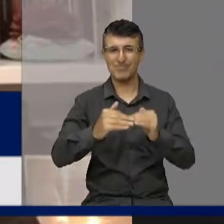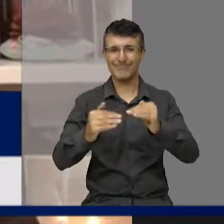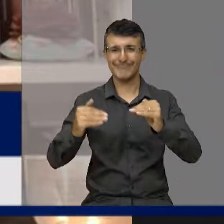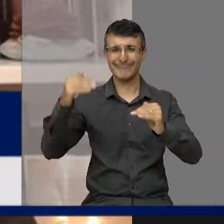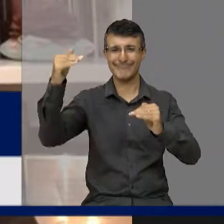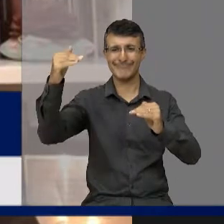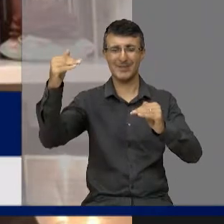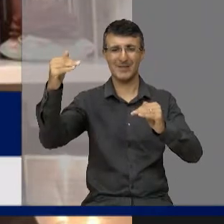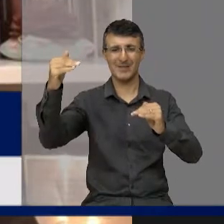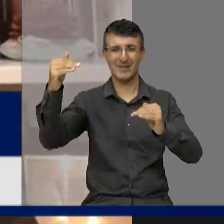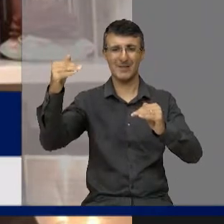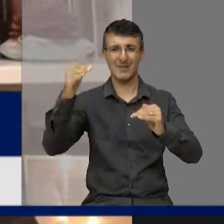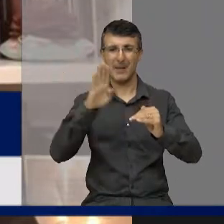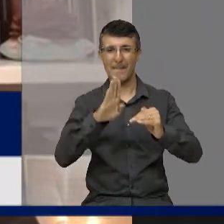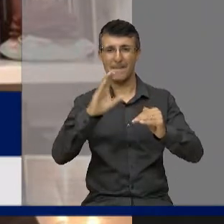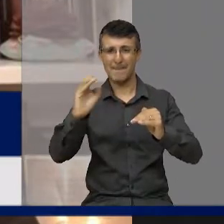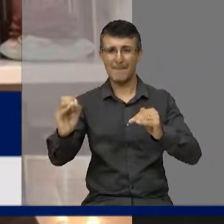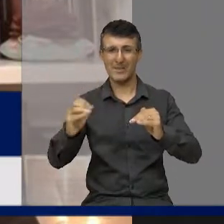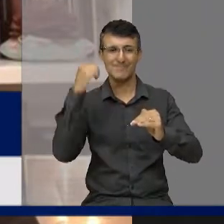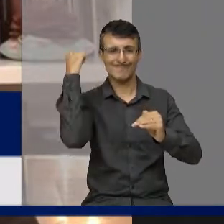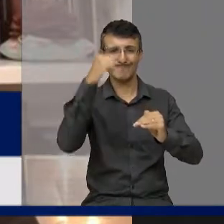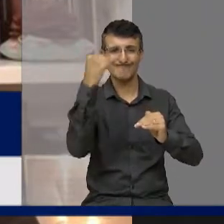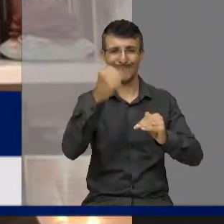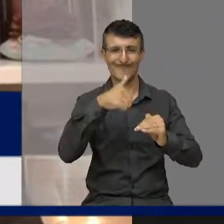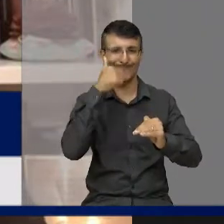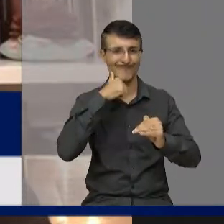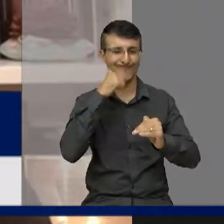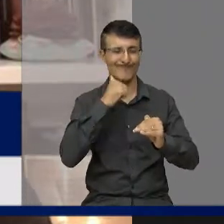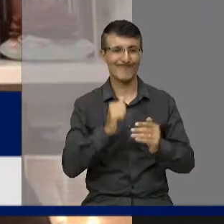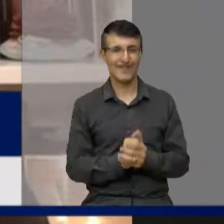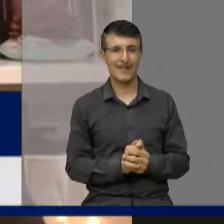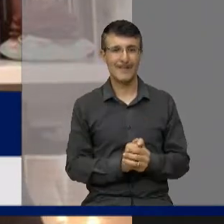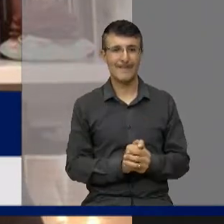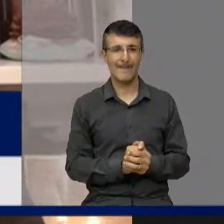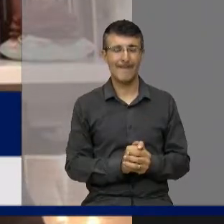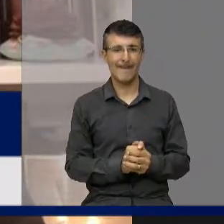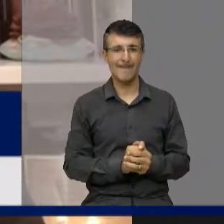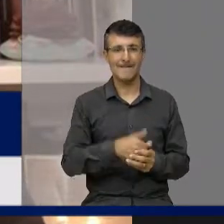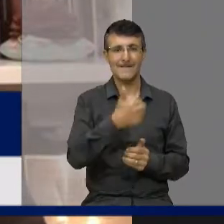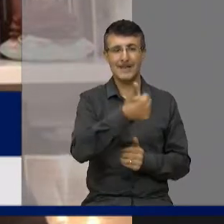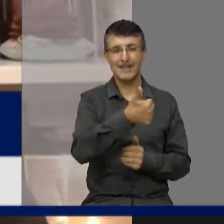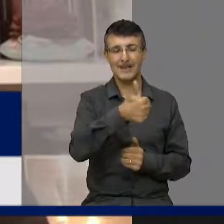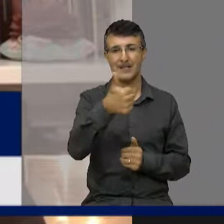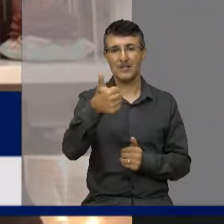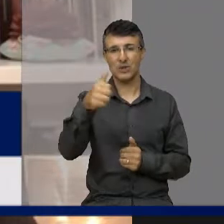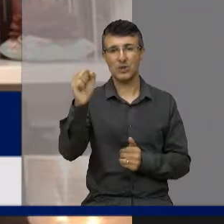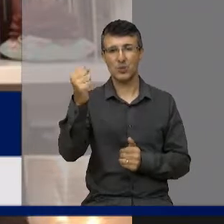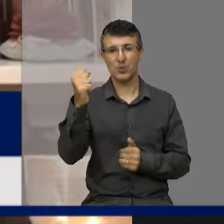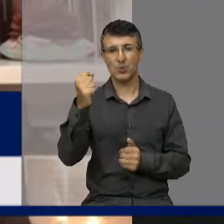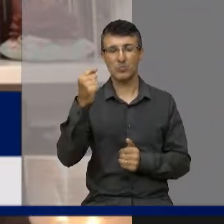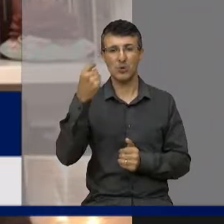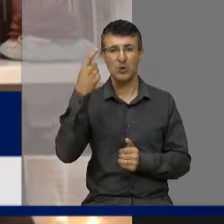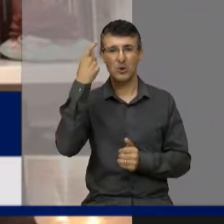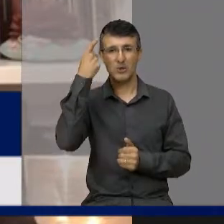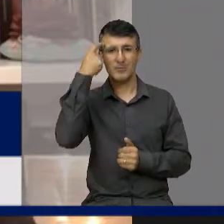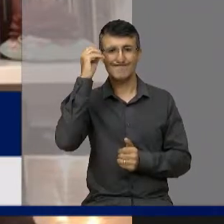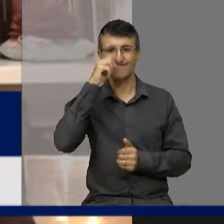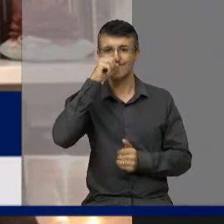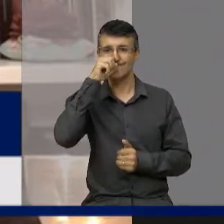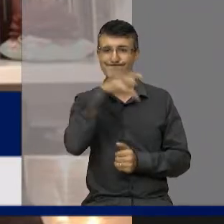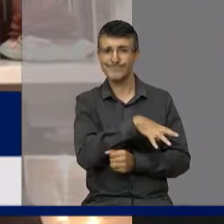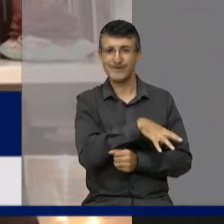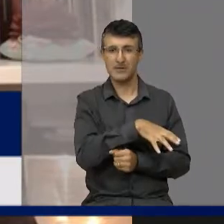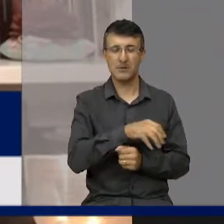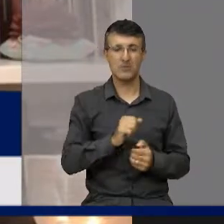feminicídio, 384 de tentativa e 118 de estupro. Os dados gerados pelo